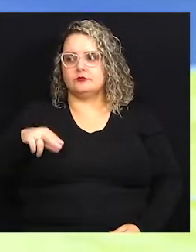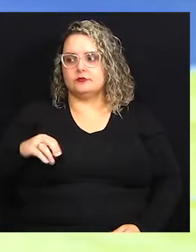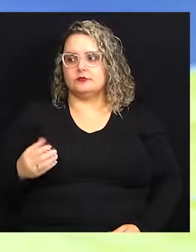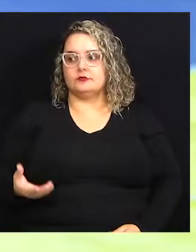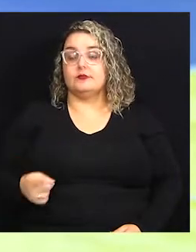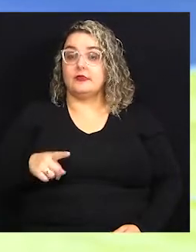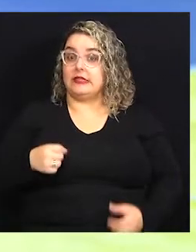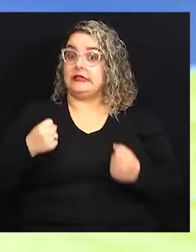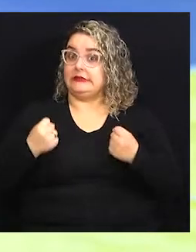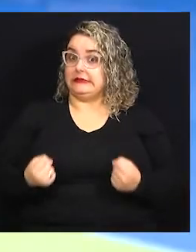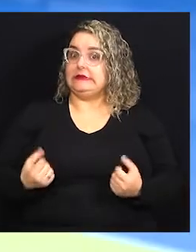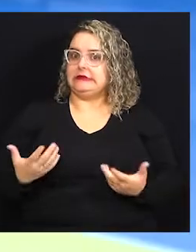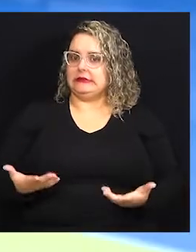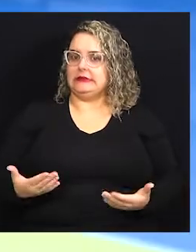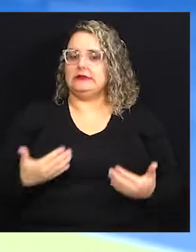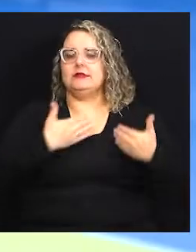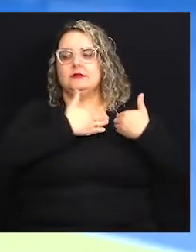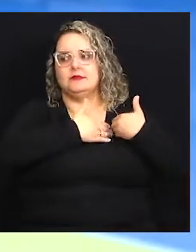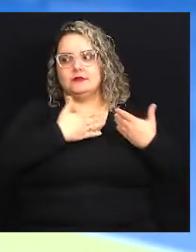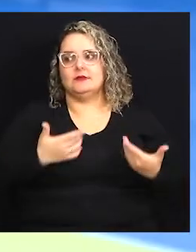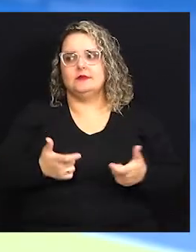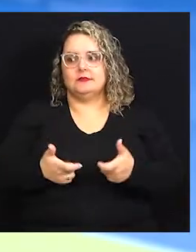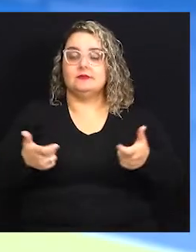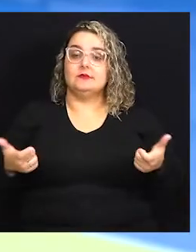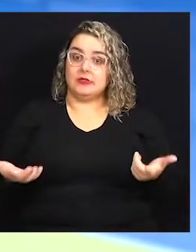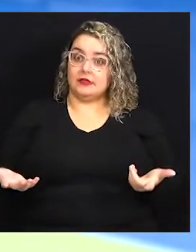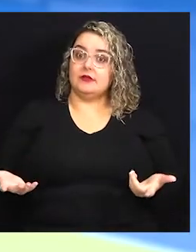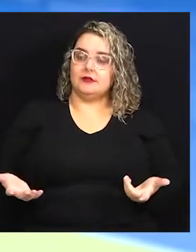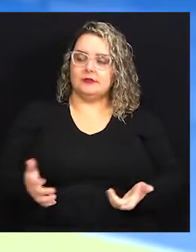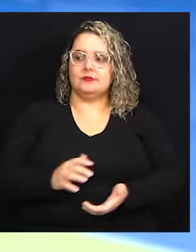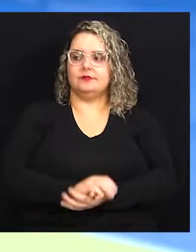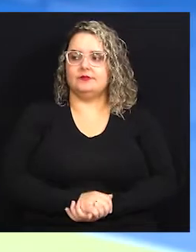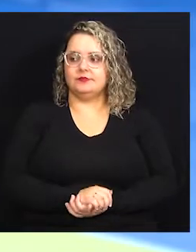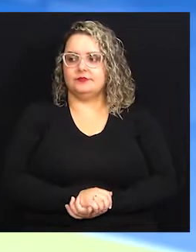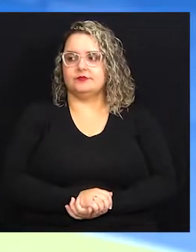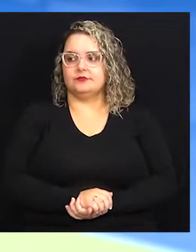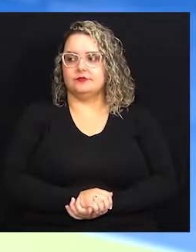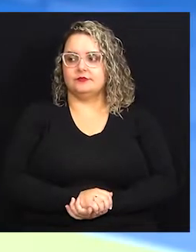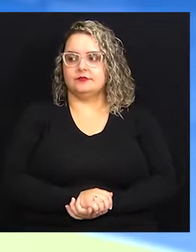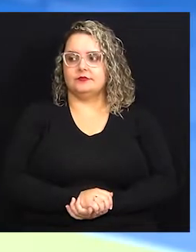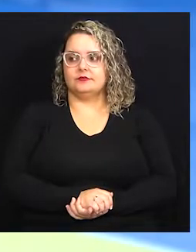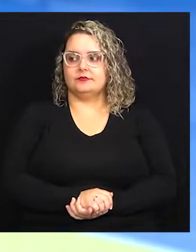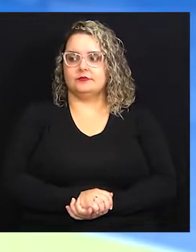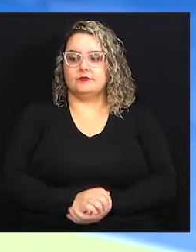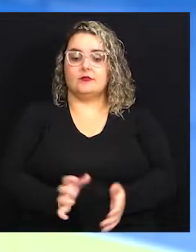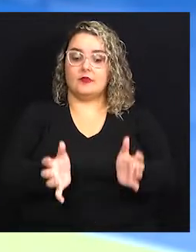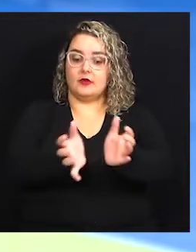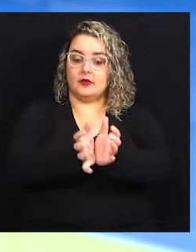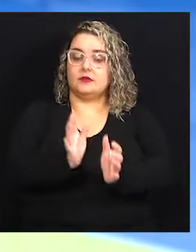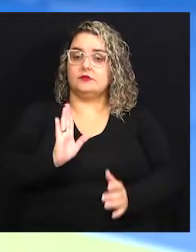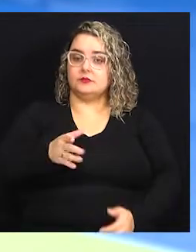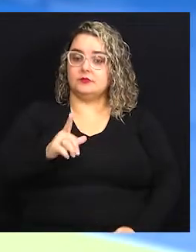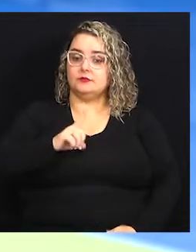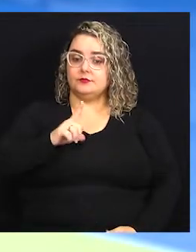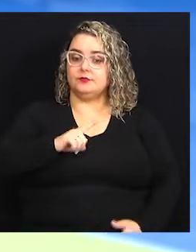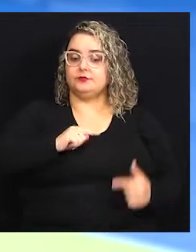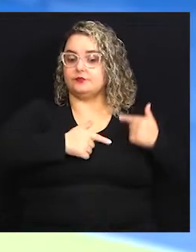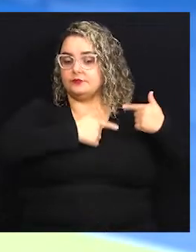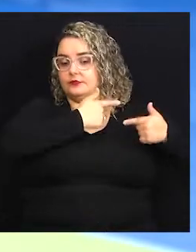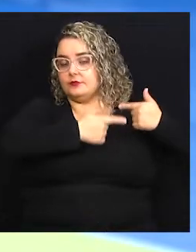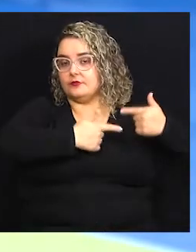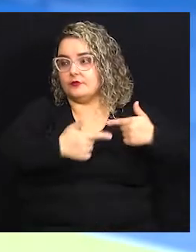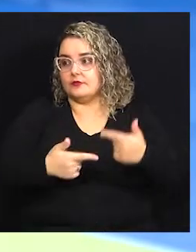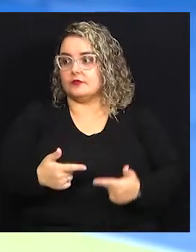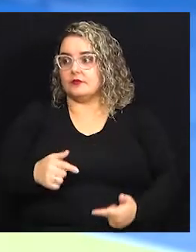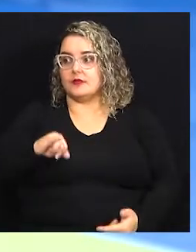pesada ainda, porque a responsabilidade passa a ser maior, né? Você está indo jogar numa equipe que já tinha uma tradição no juvenil do